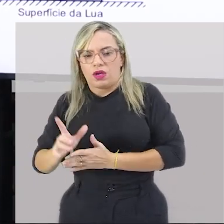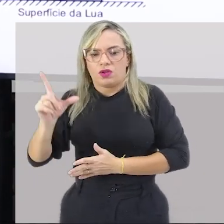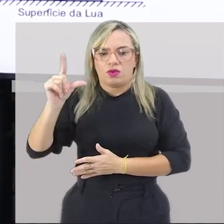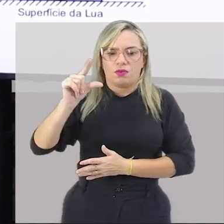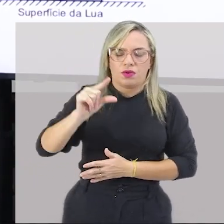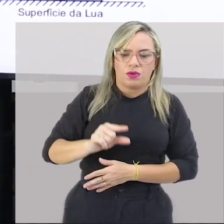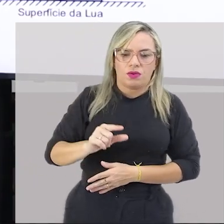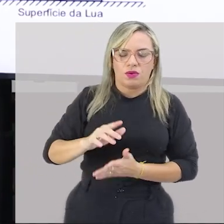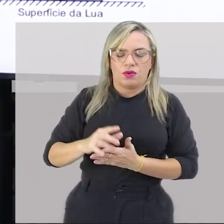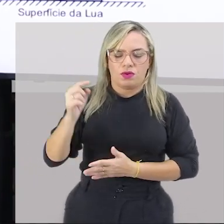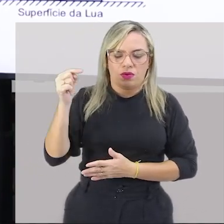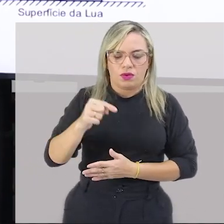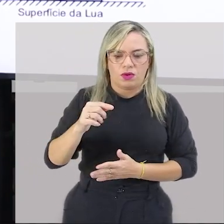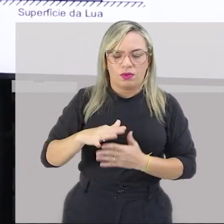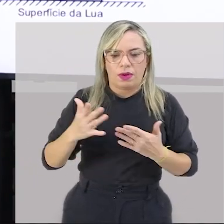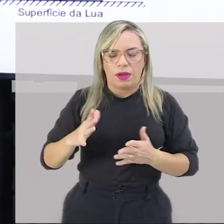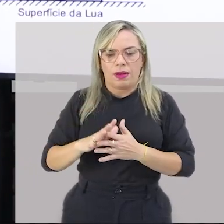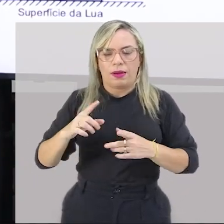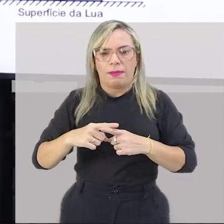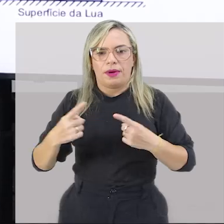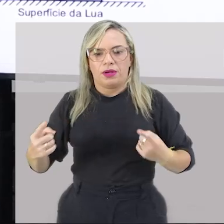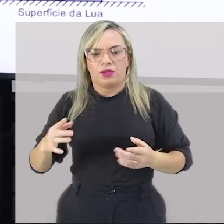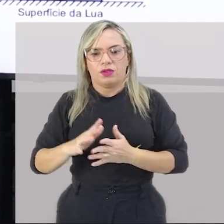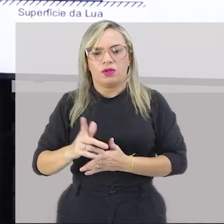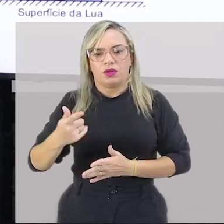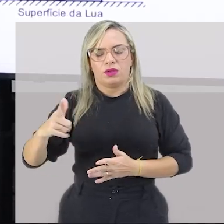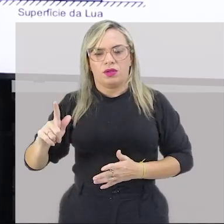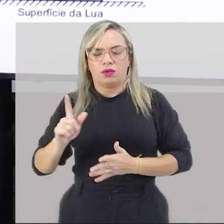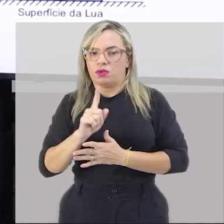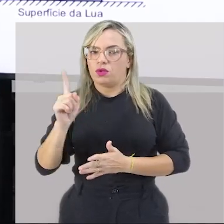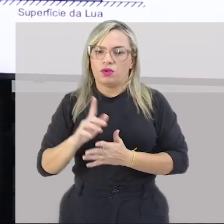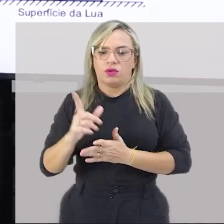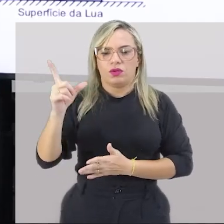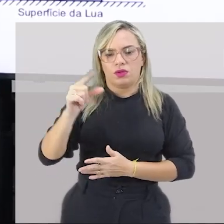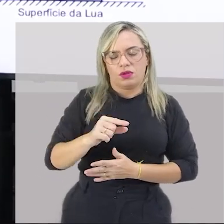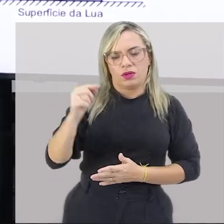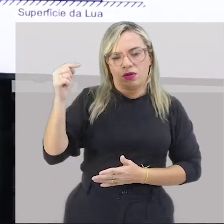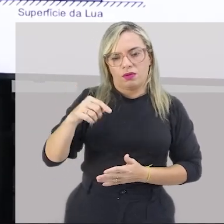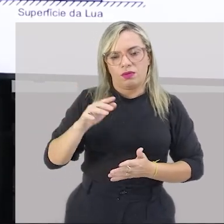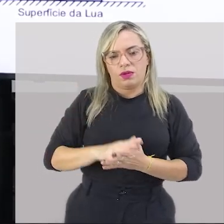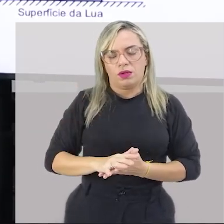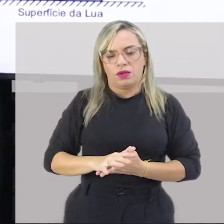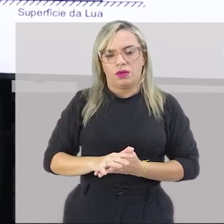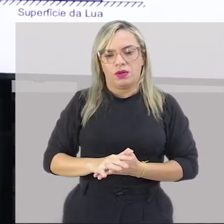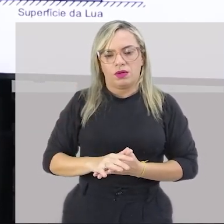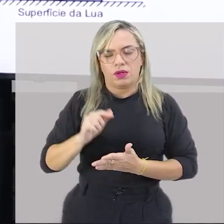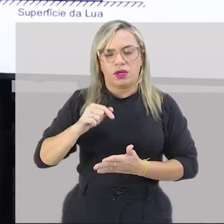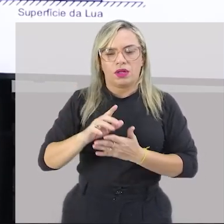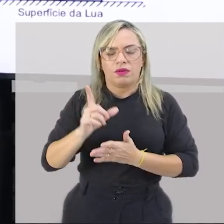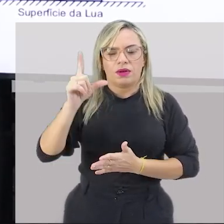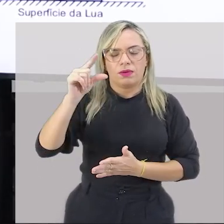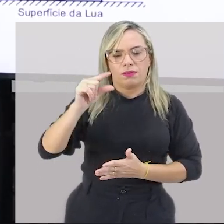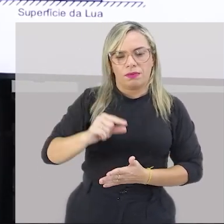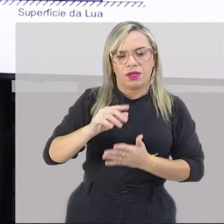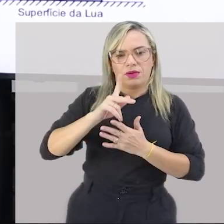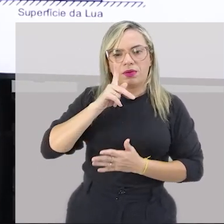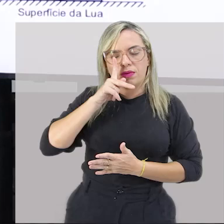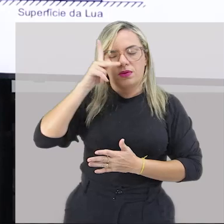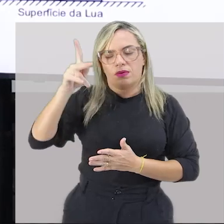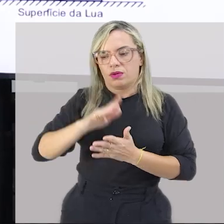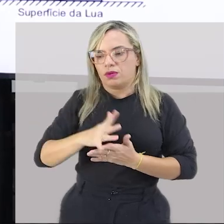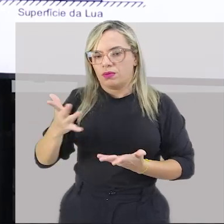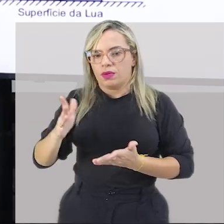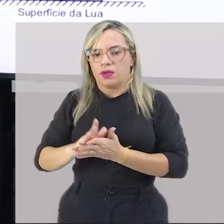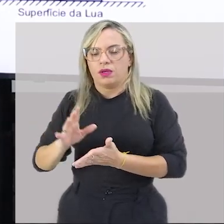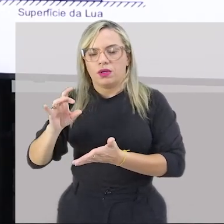diminuiu, tá? Mas a força, a indicação da balança vai diminuir, porque ela vai fazer menos força em você pelo fato de você estar